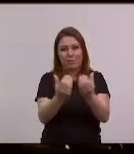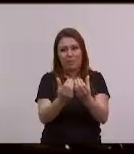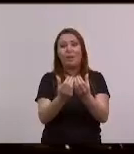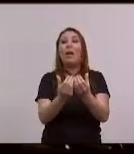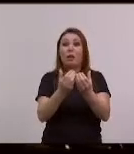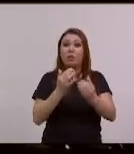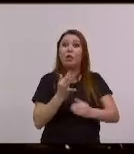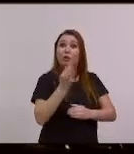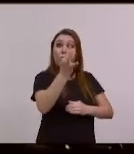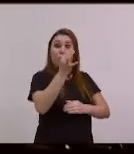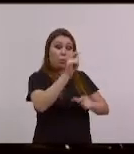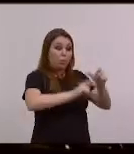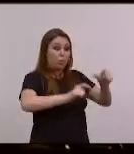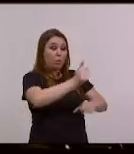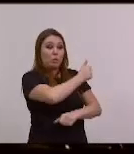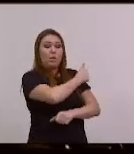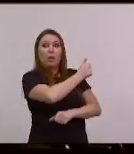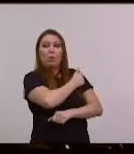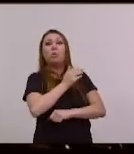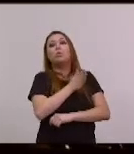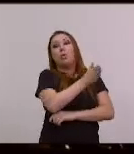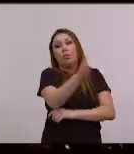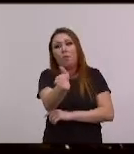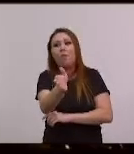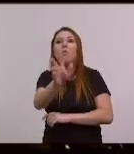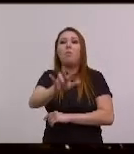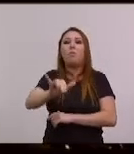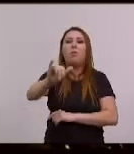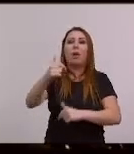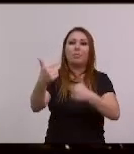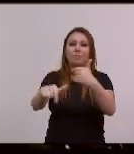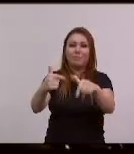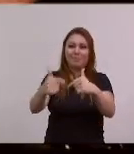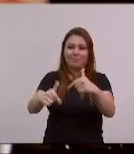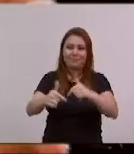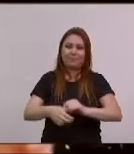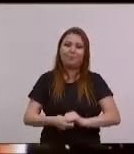nossos profissionais depois estiverem atuando.